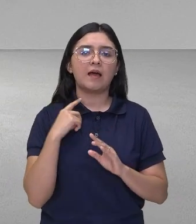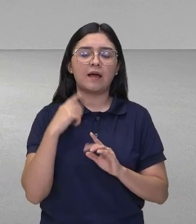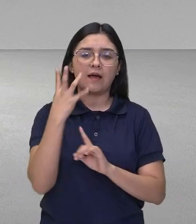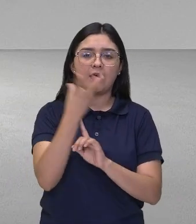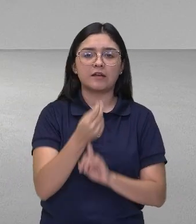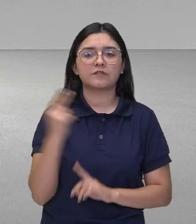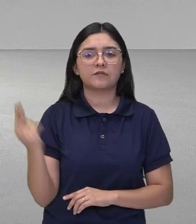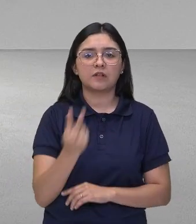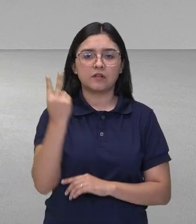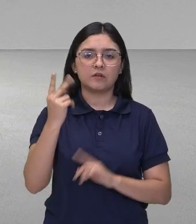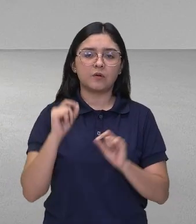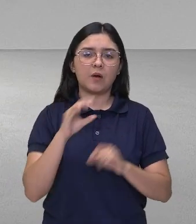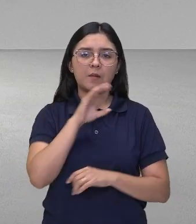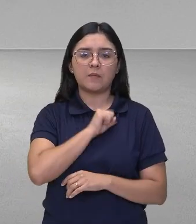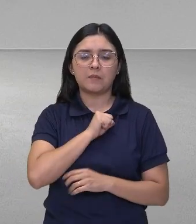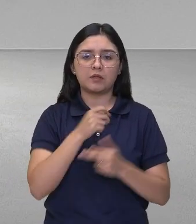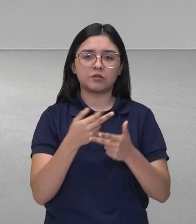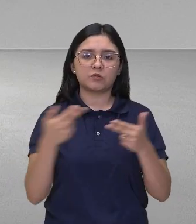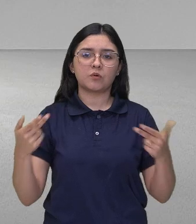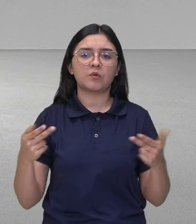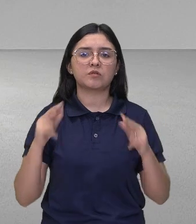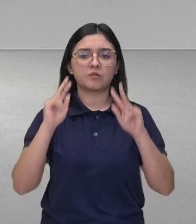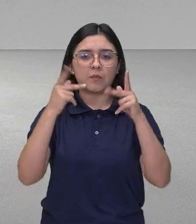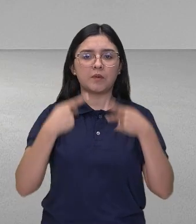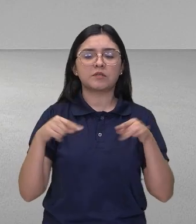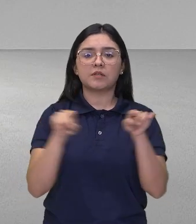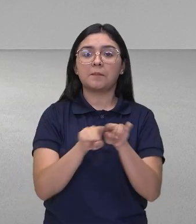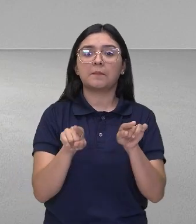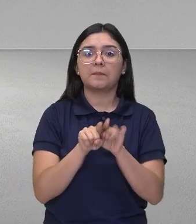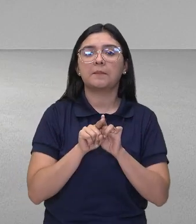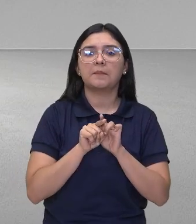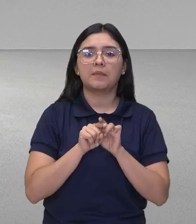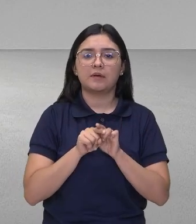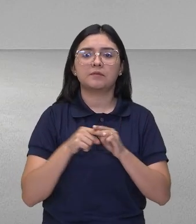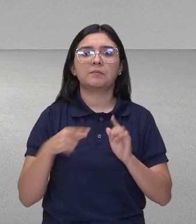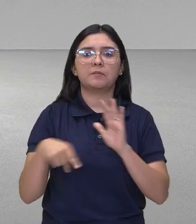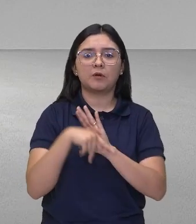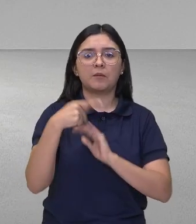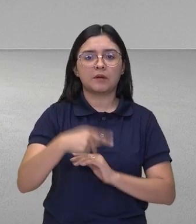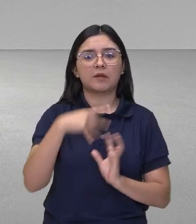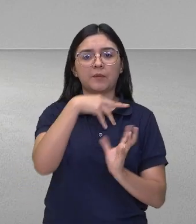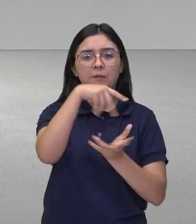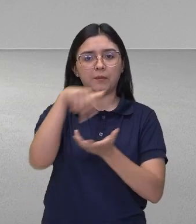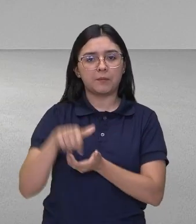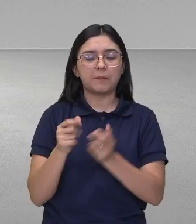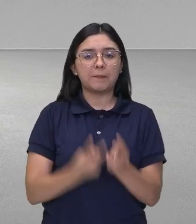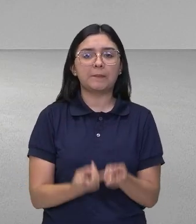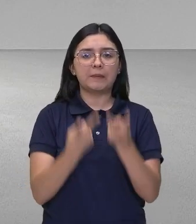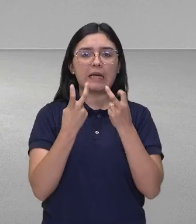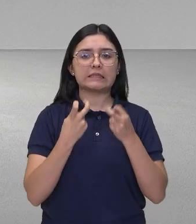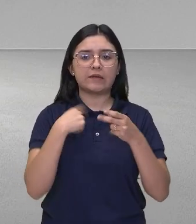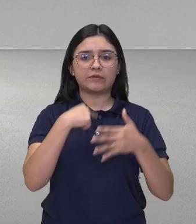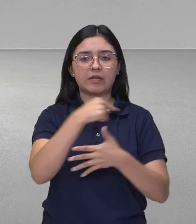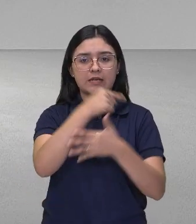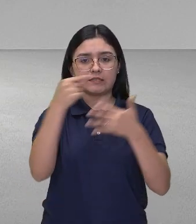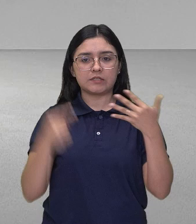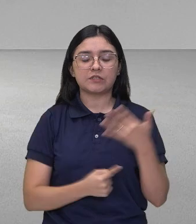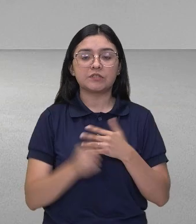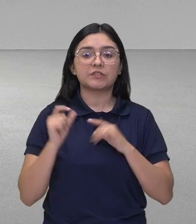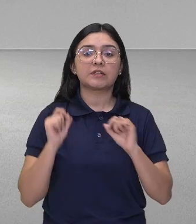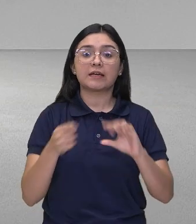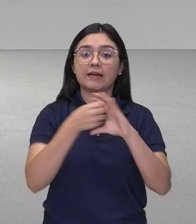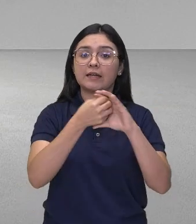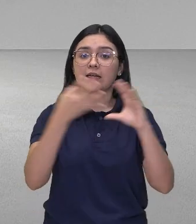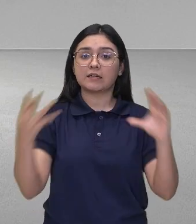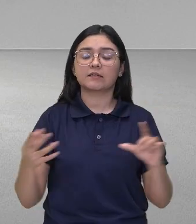pelas coisas humanas e terrenas, tá certo? Então, observem aí, né, essas características, então, ligado ao